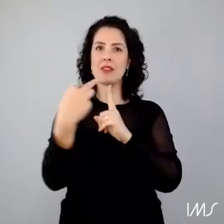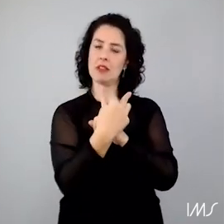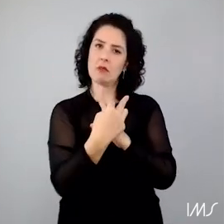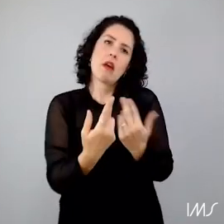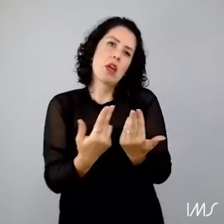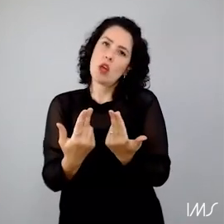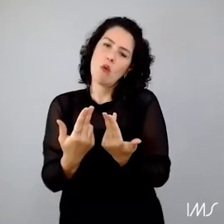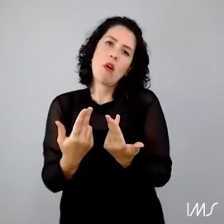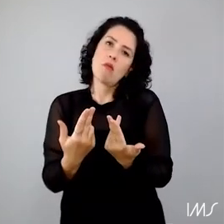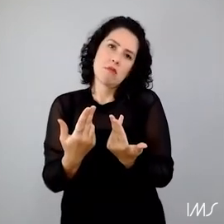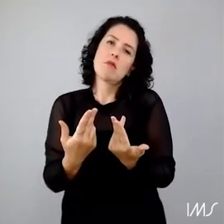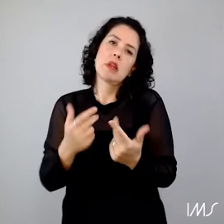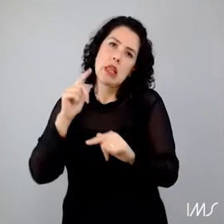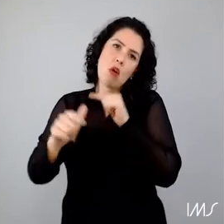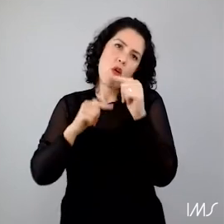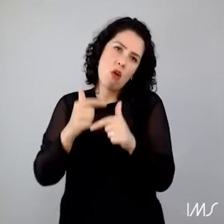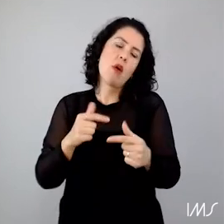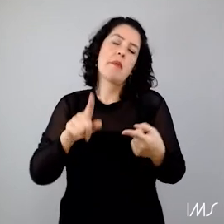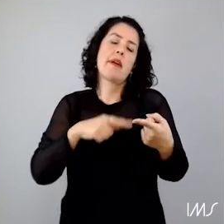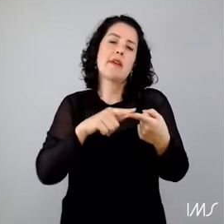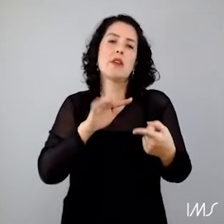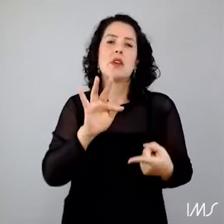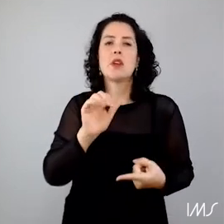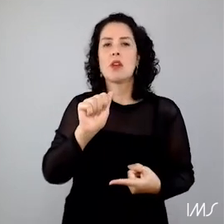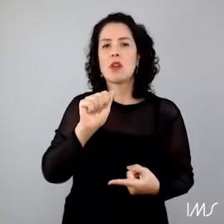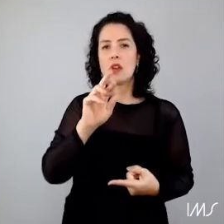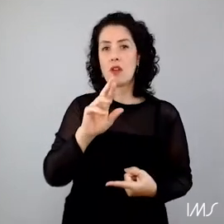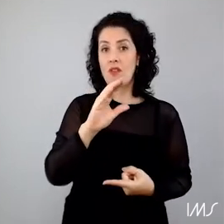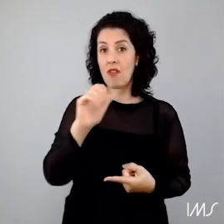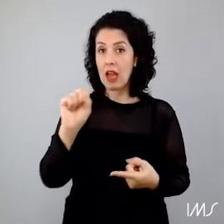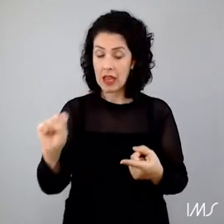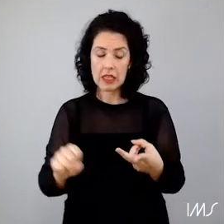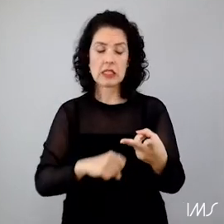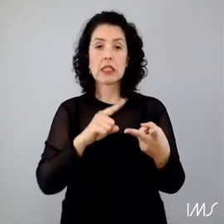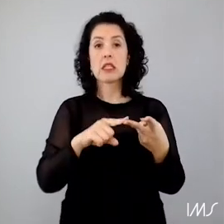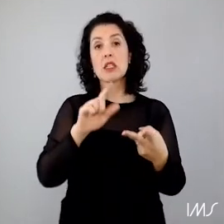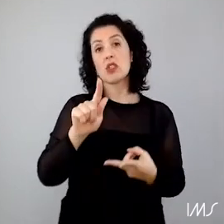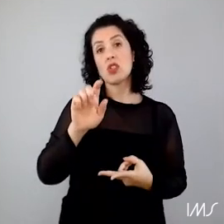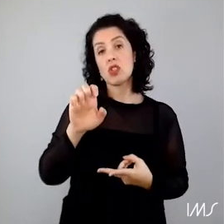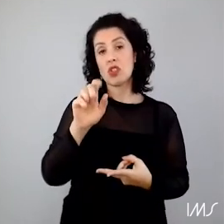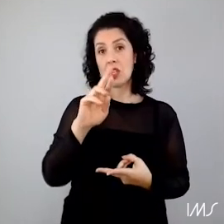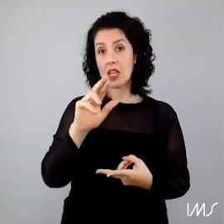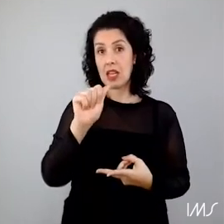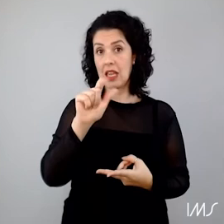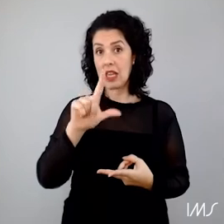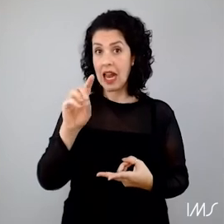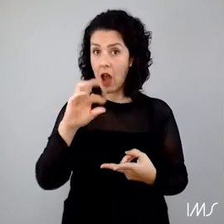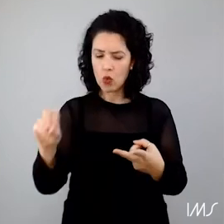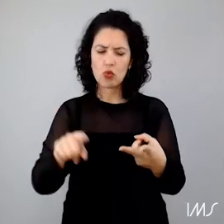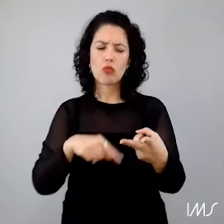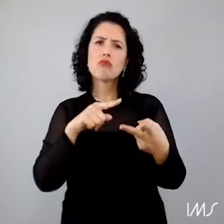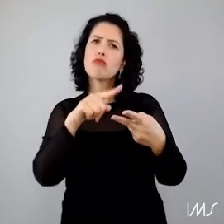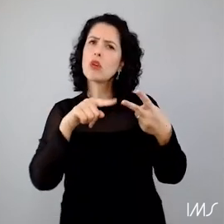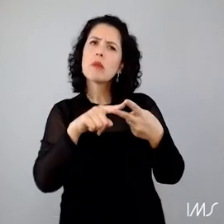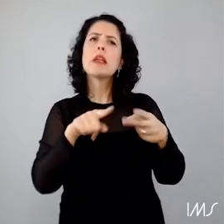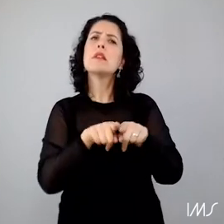fotografia, como foi o caso da obra de Farkas, como foi o caso da obra de Geraldo Barros, se pensarmos nas exposições e na recuperação de